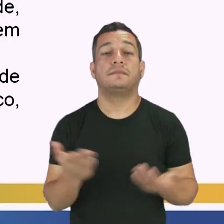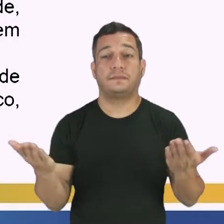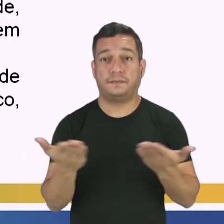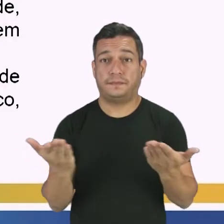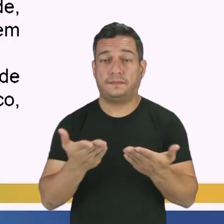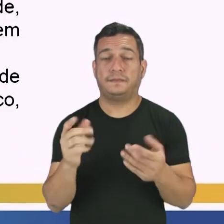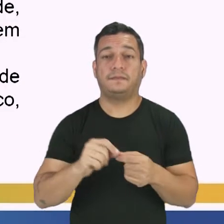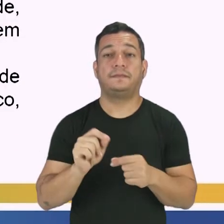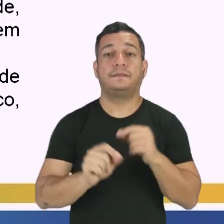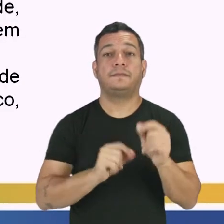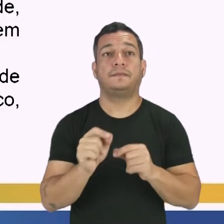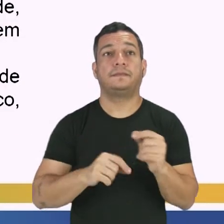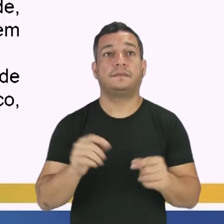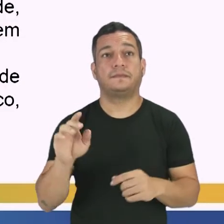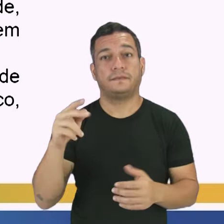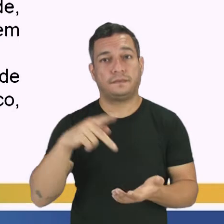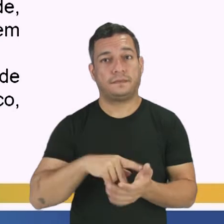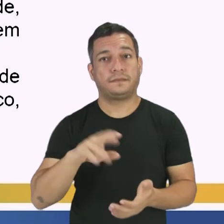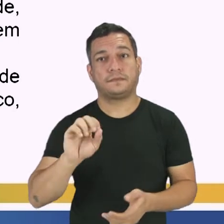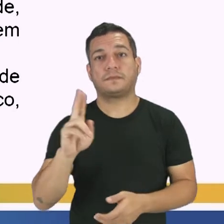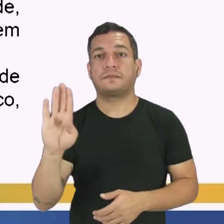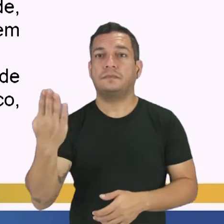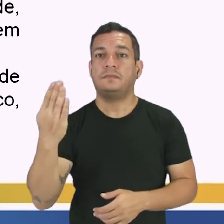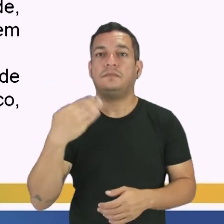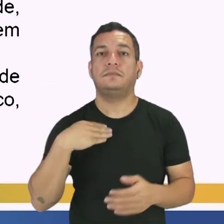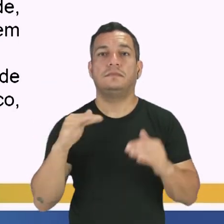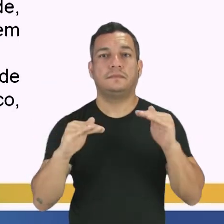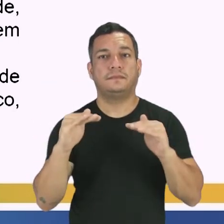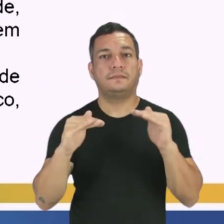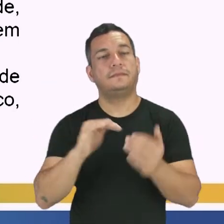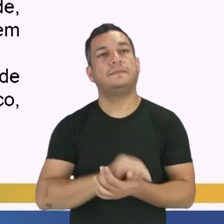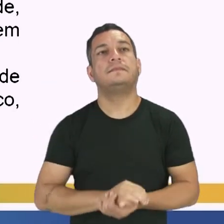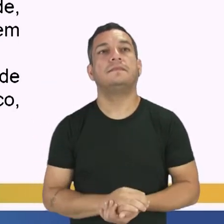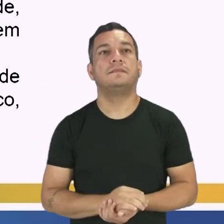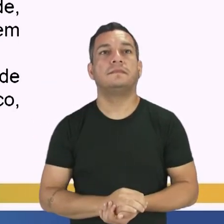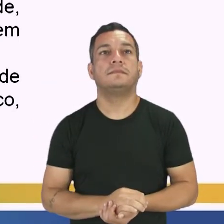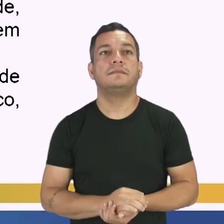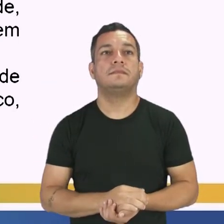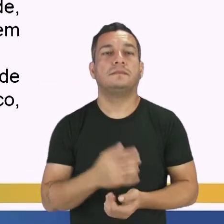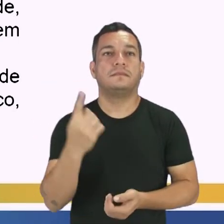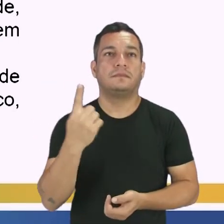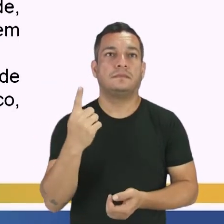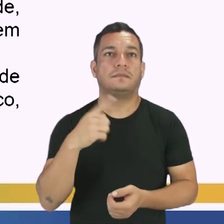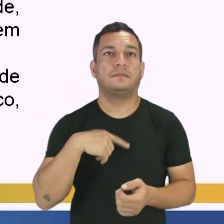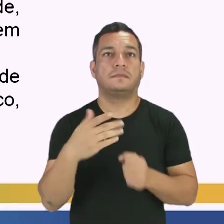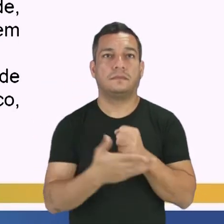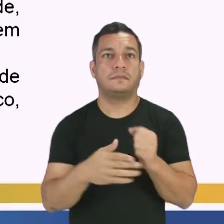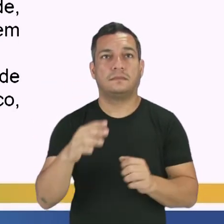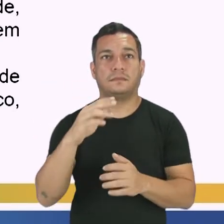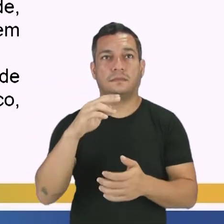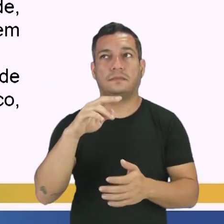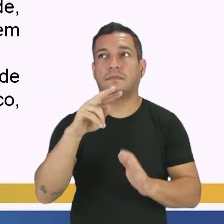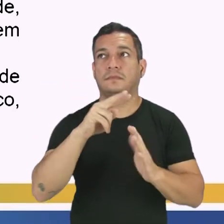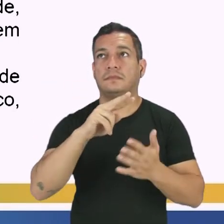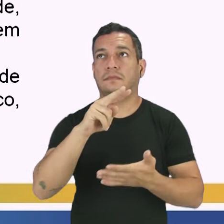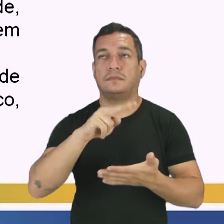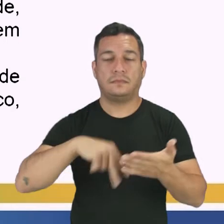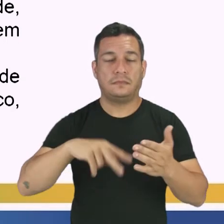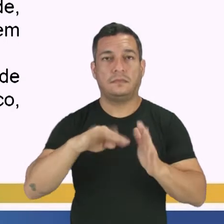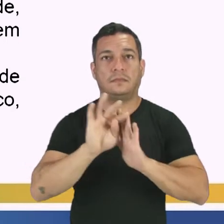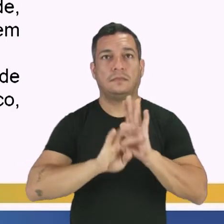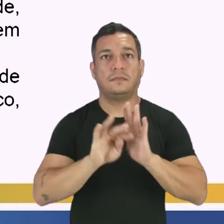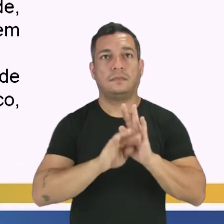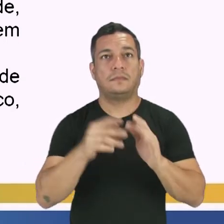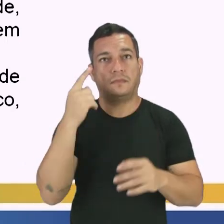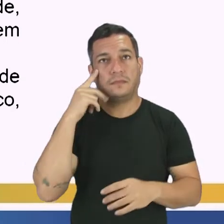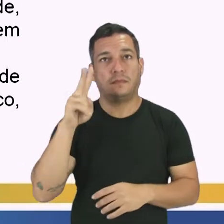nós vamos fazer um verdadeiro ou falso para equilibrar aí. Questão 1. A partir da leitura do texto acima,